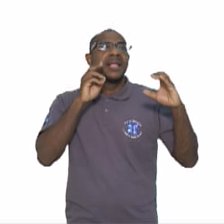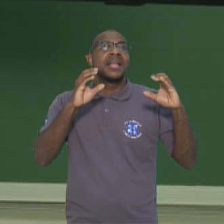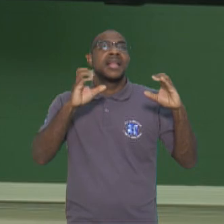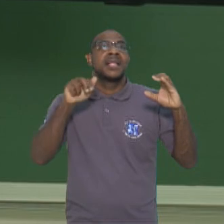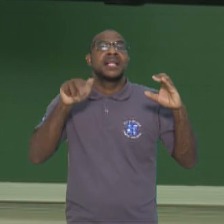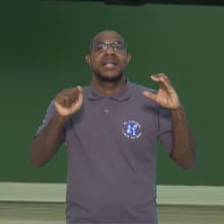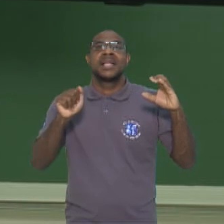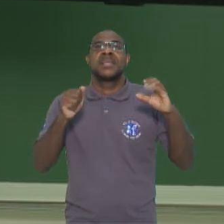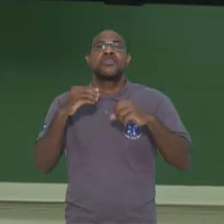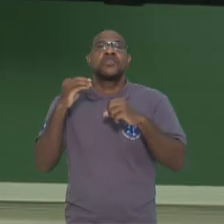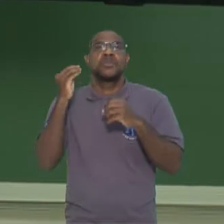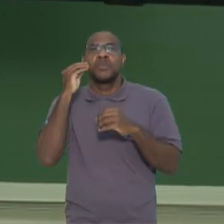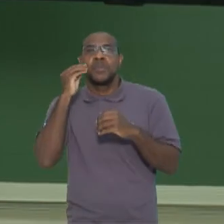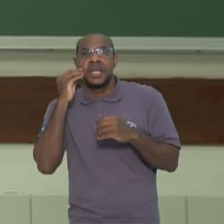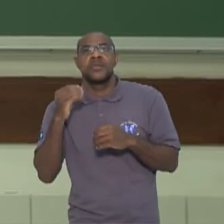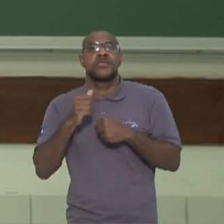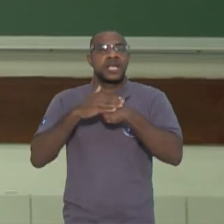carinho.